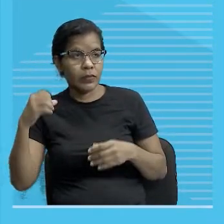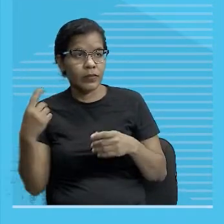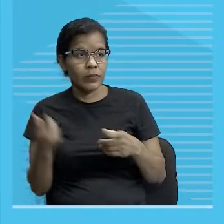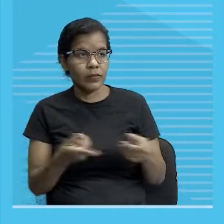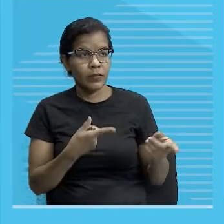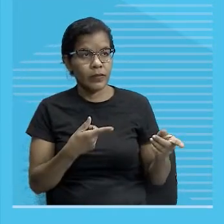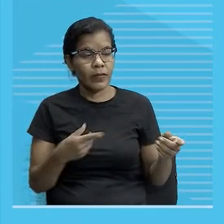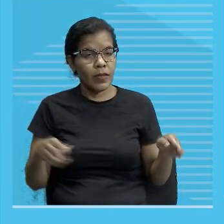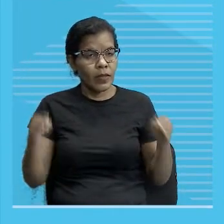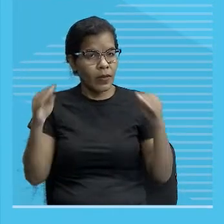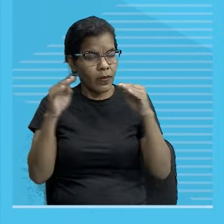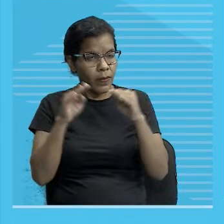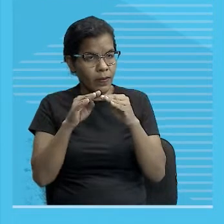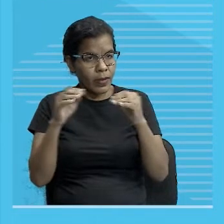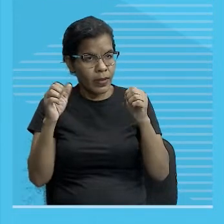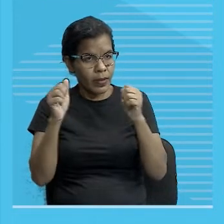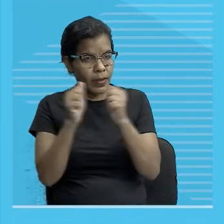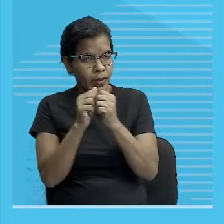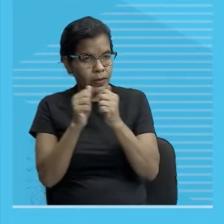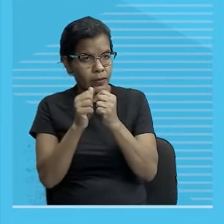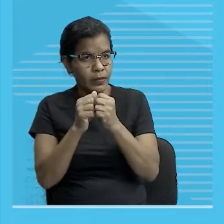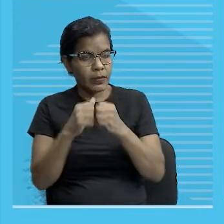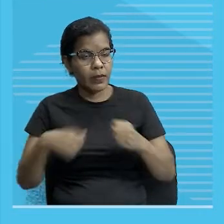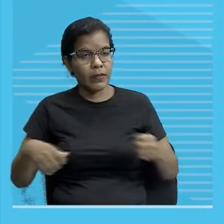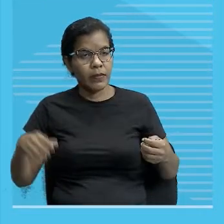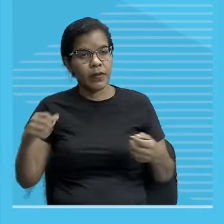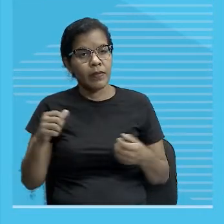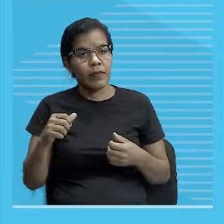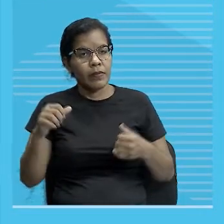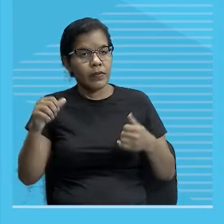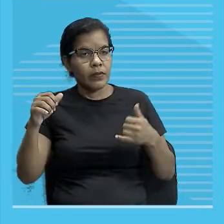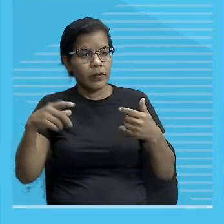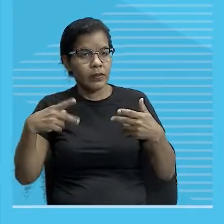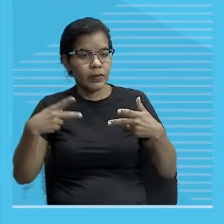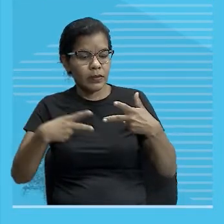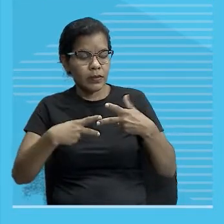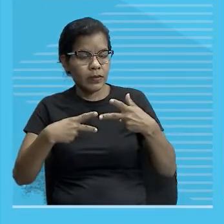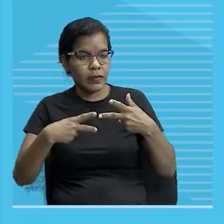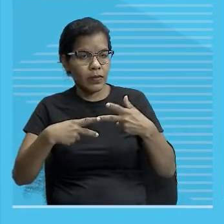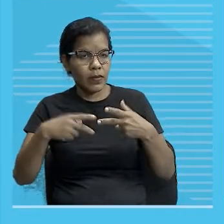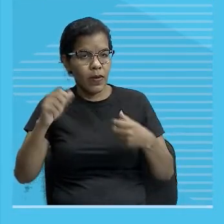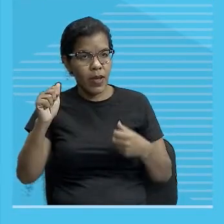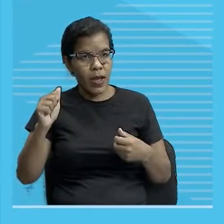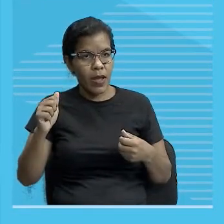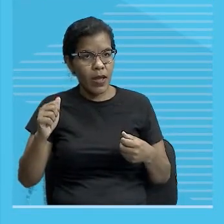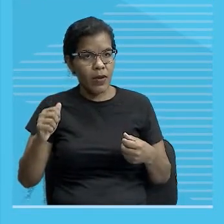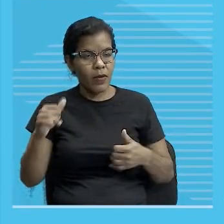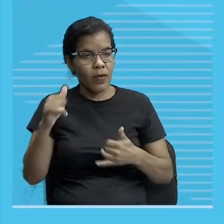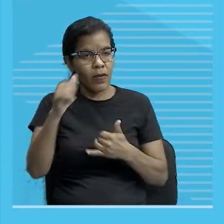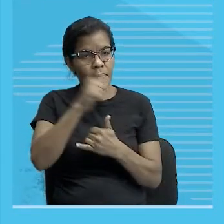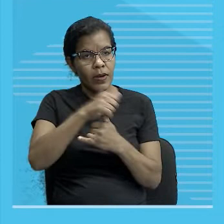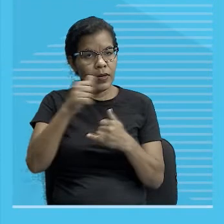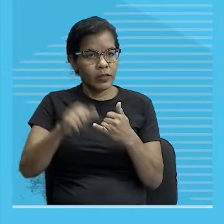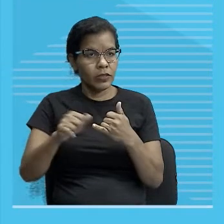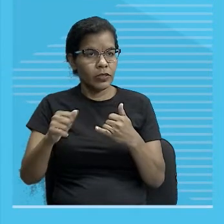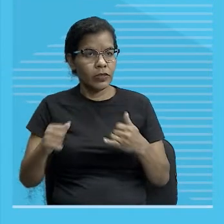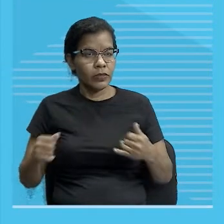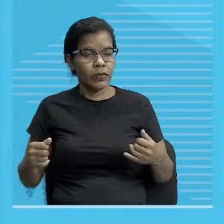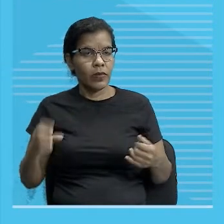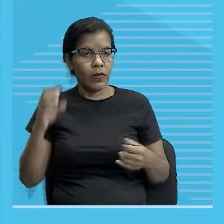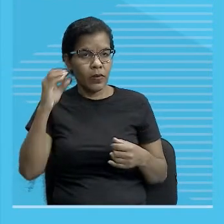a combinação da preposição A com o artigo O. Mas, se você indicar do jeito que está aqui,